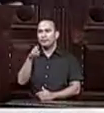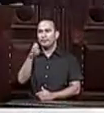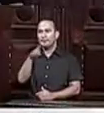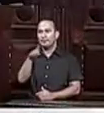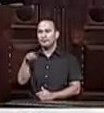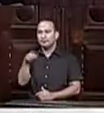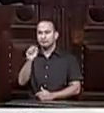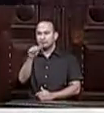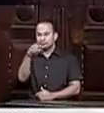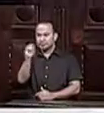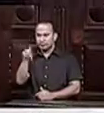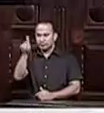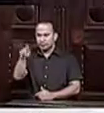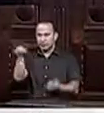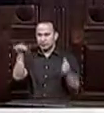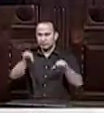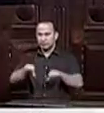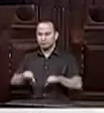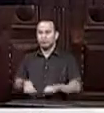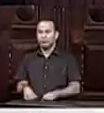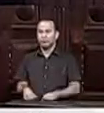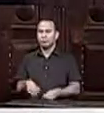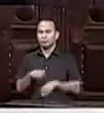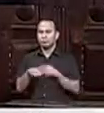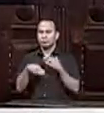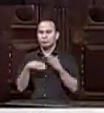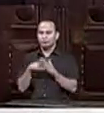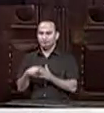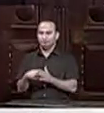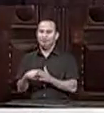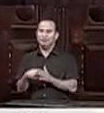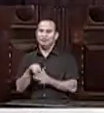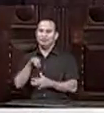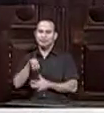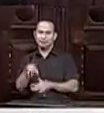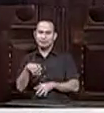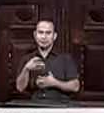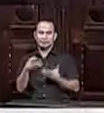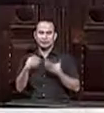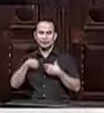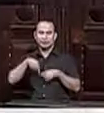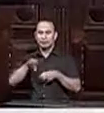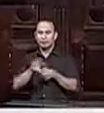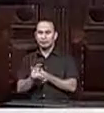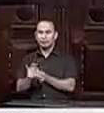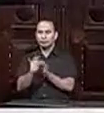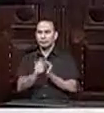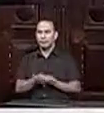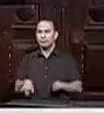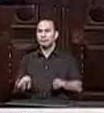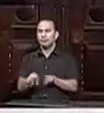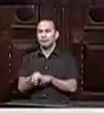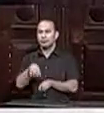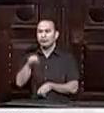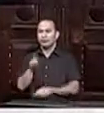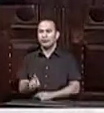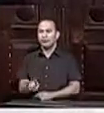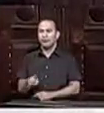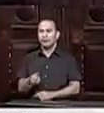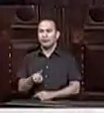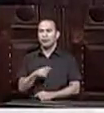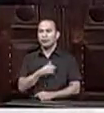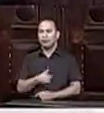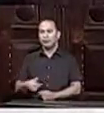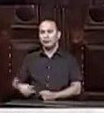desastre. É um desastre total. E se a gente quiser ir para a União, também o é o